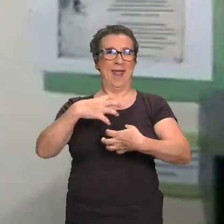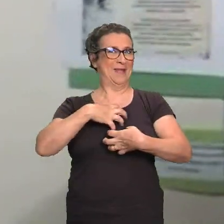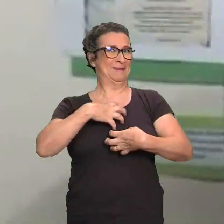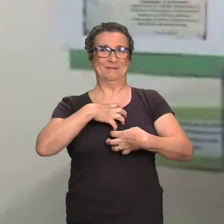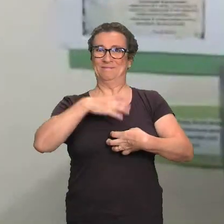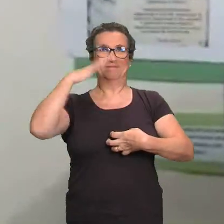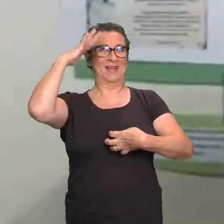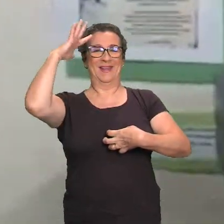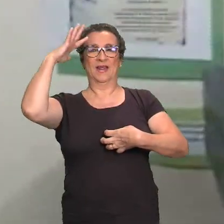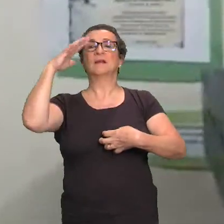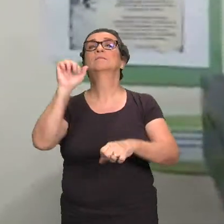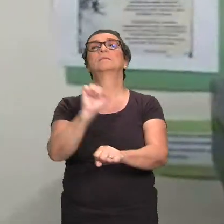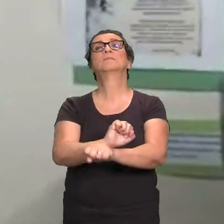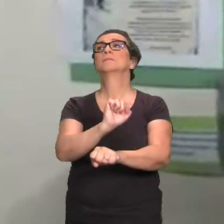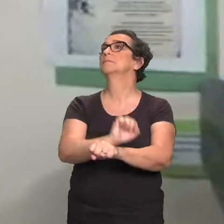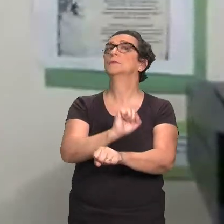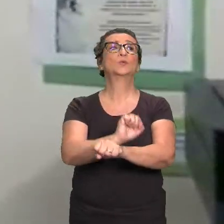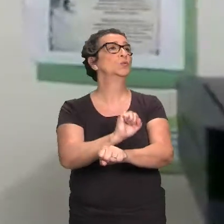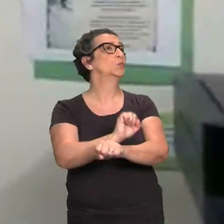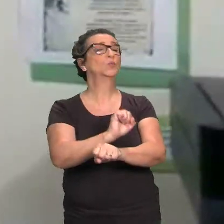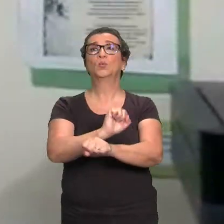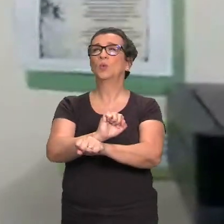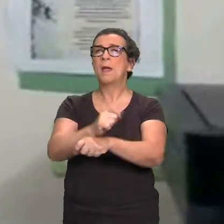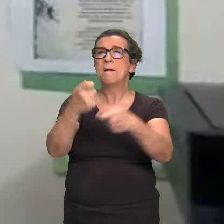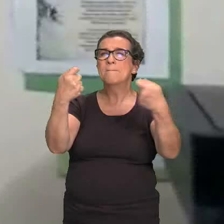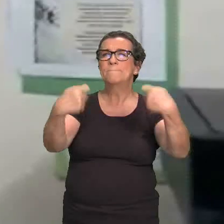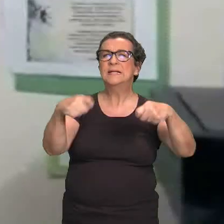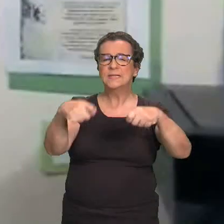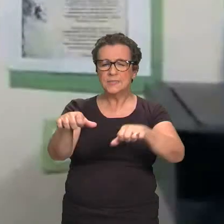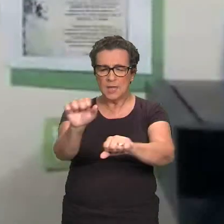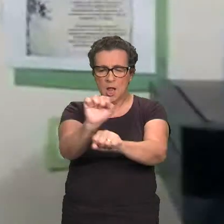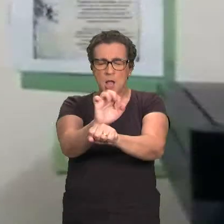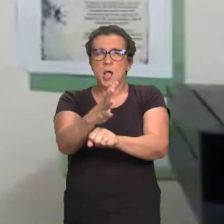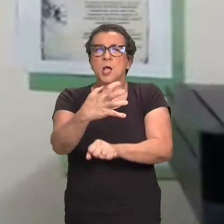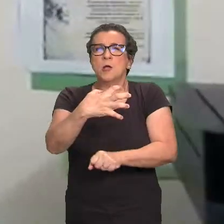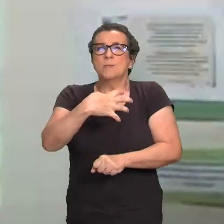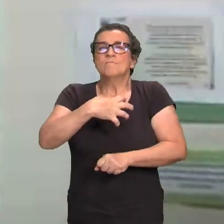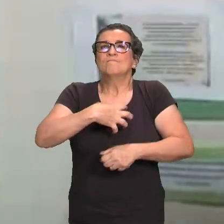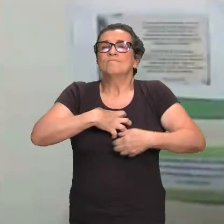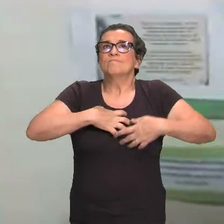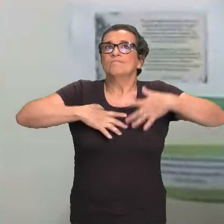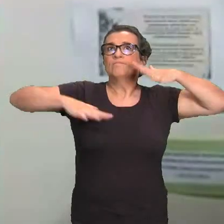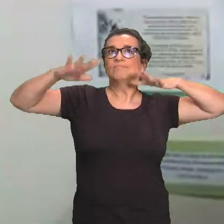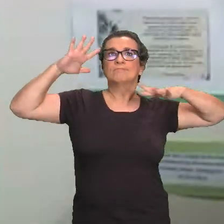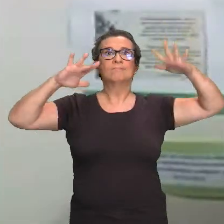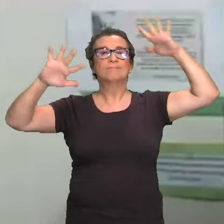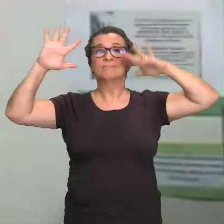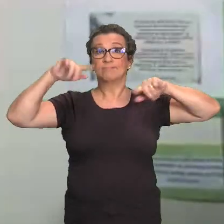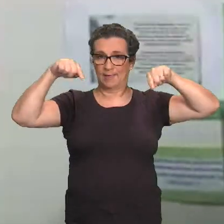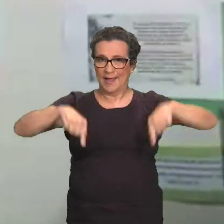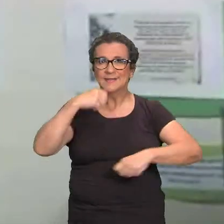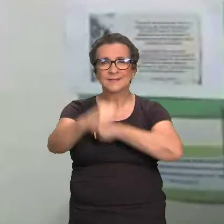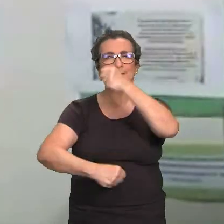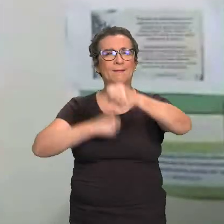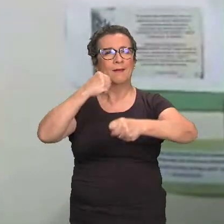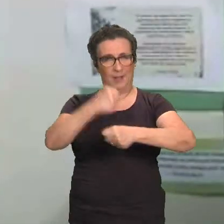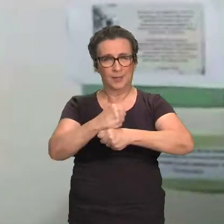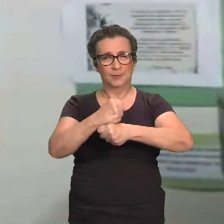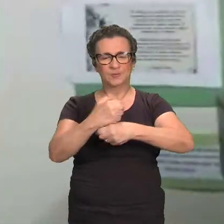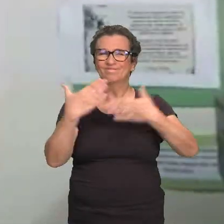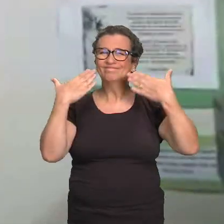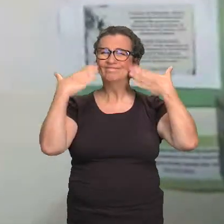é espera. Precisamos ter esperança do verbo esperançar. Esse ano, diante de